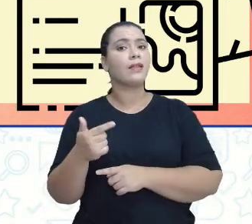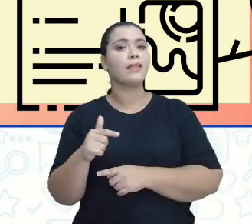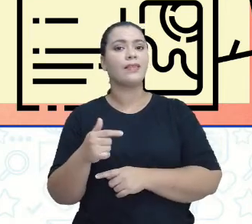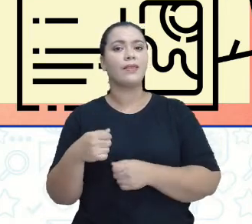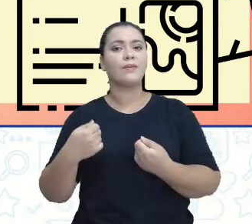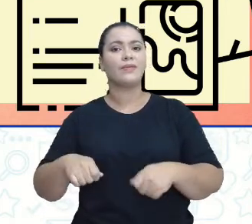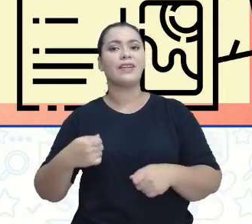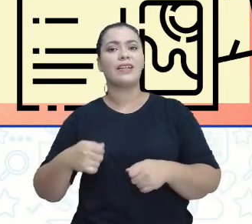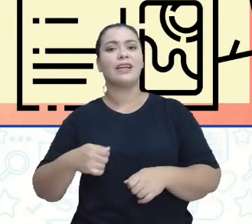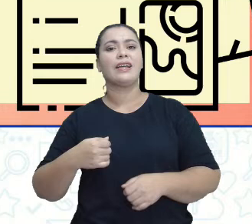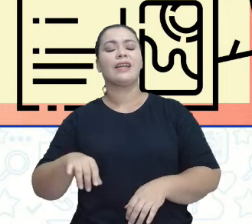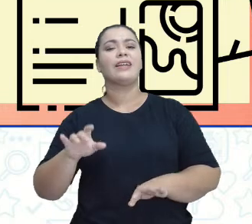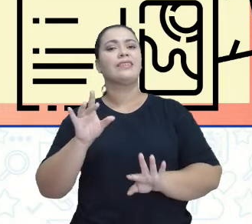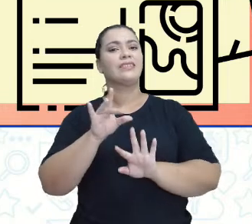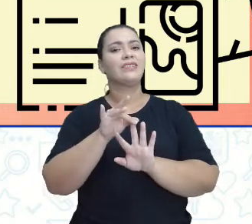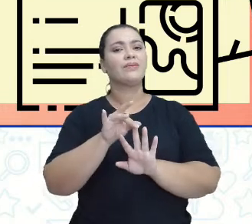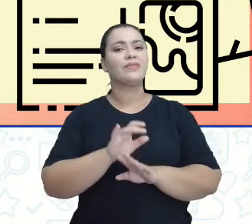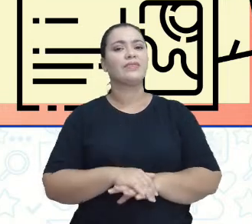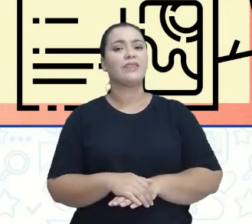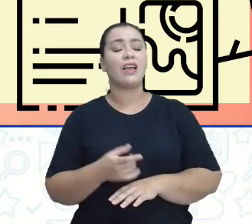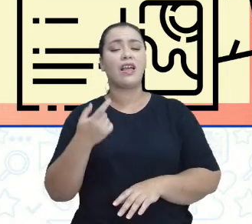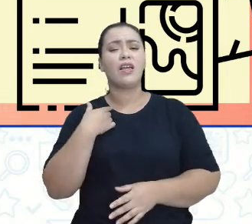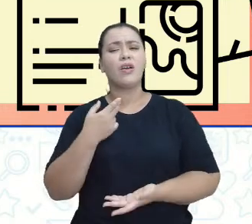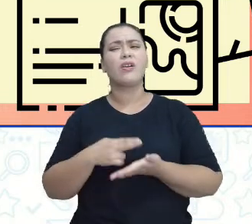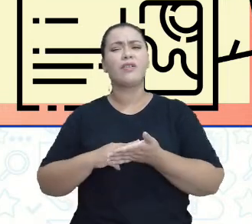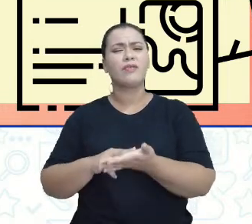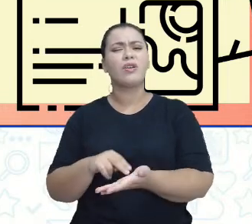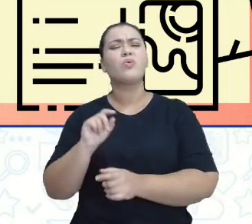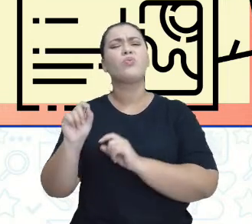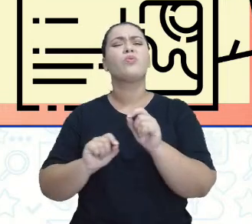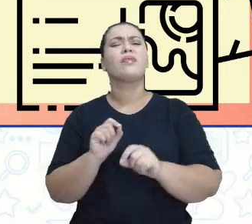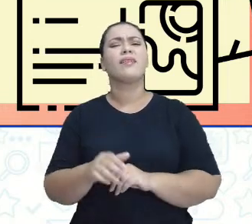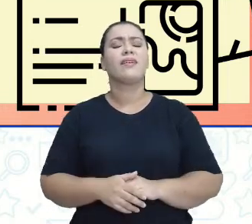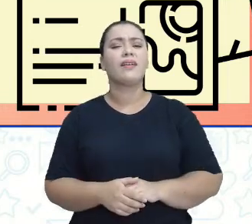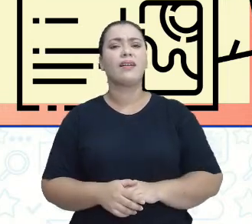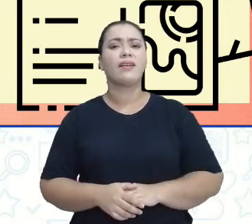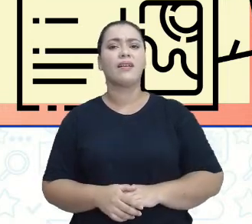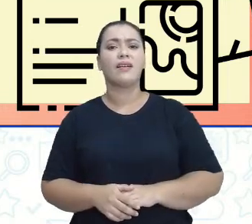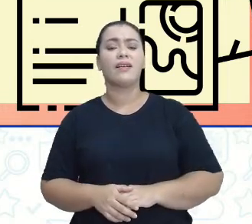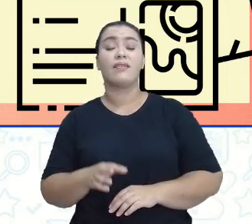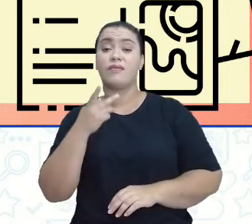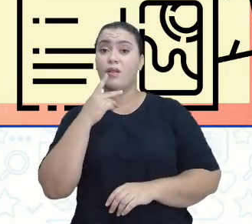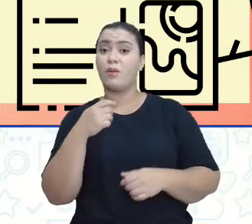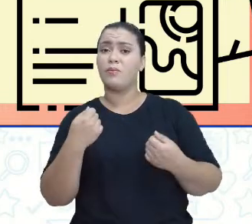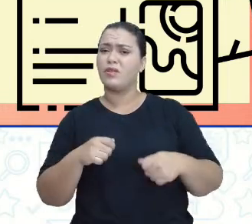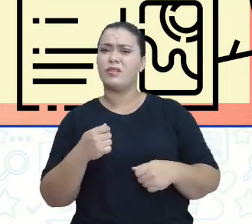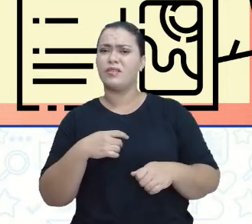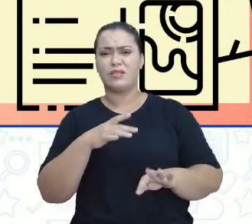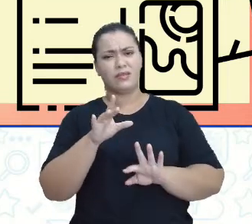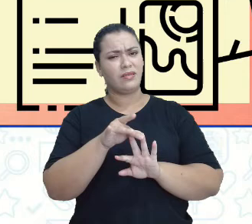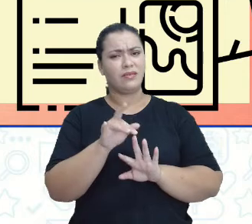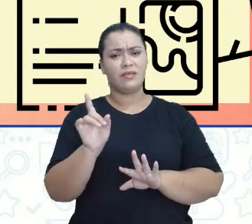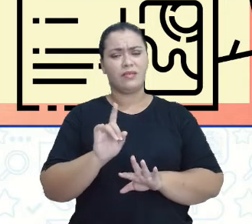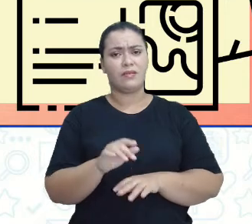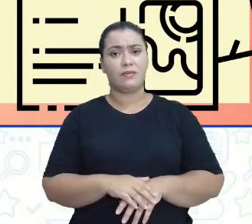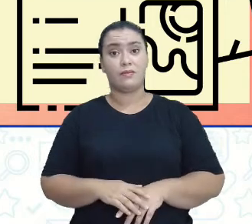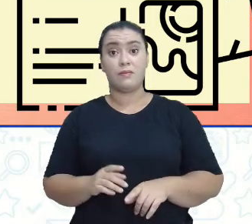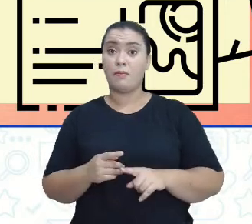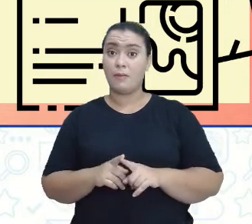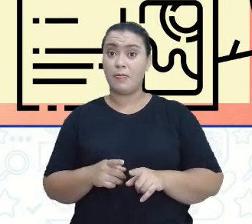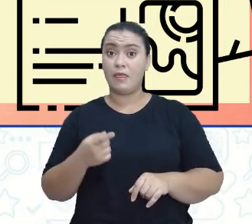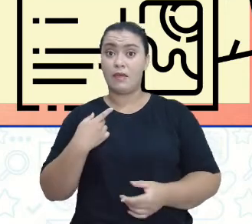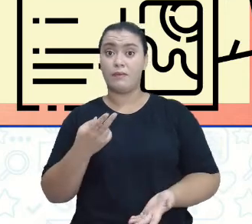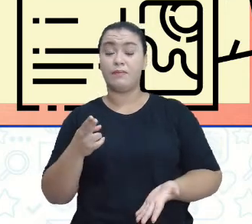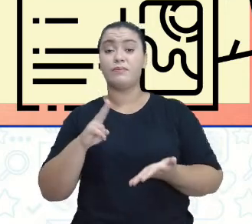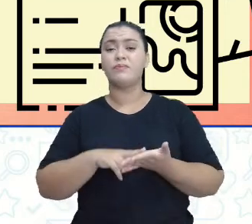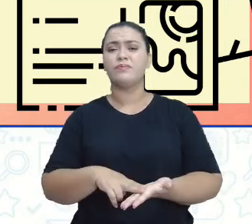Quando eu digo eu enviei o quê? Você não aparece, não surge uma preposição na sua fala. Mas quando eu digo o